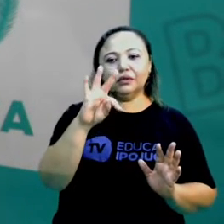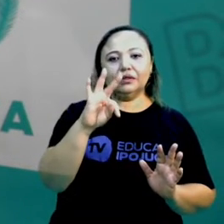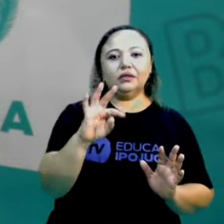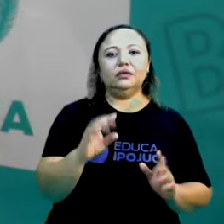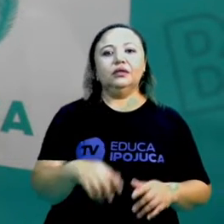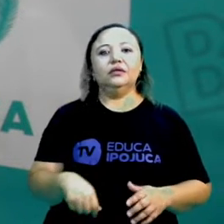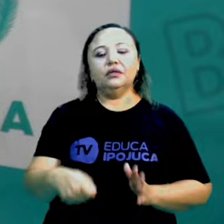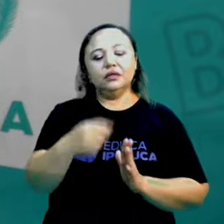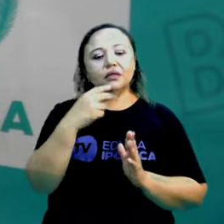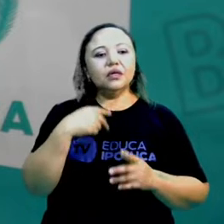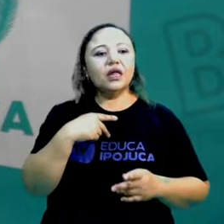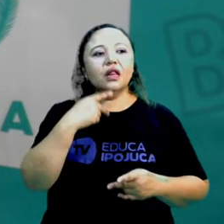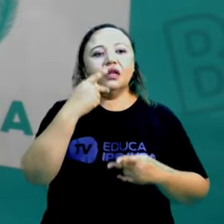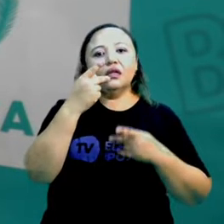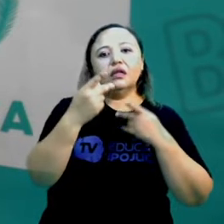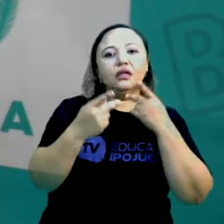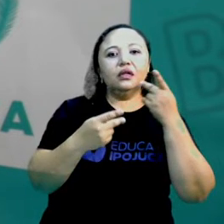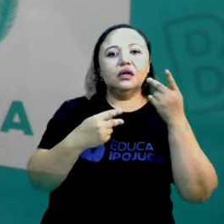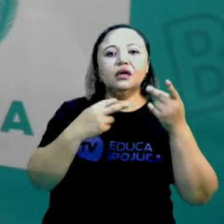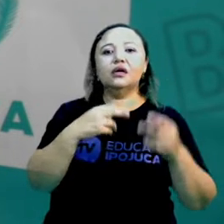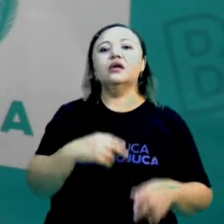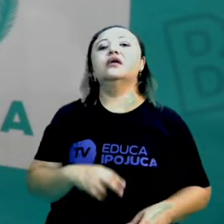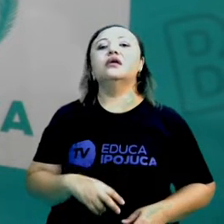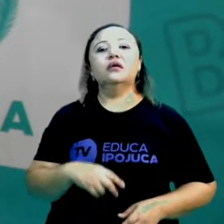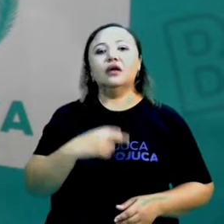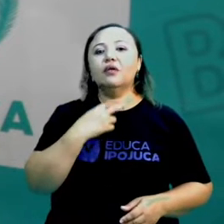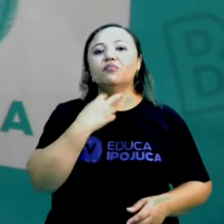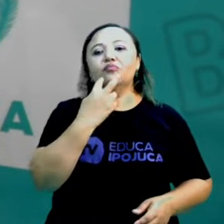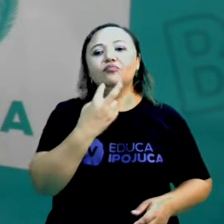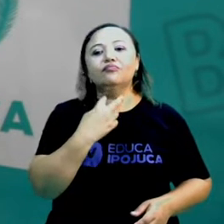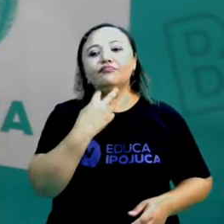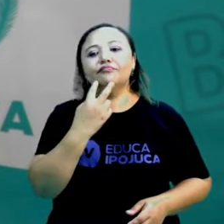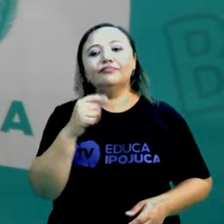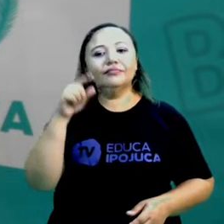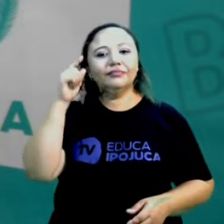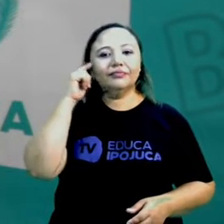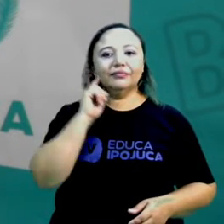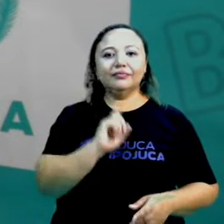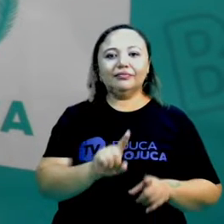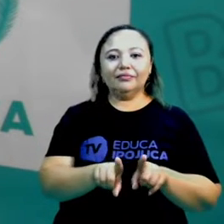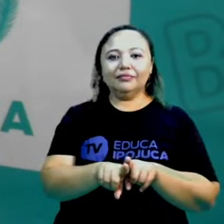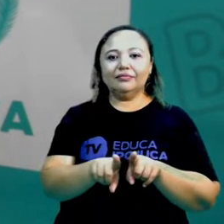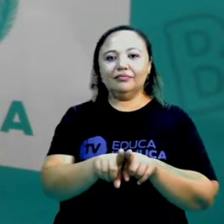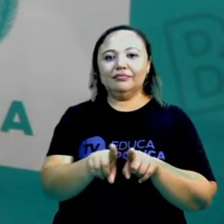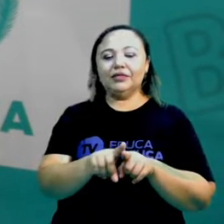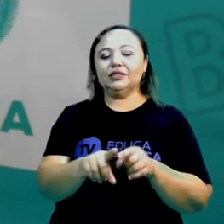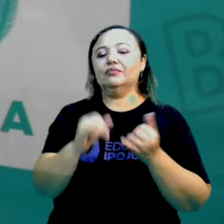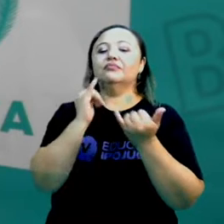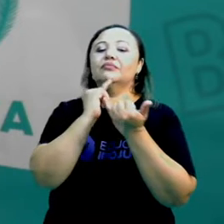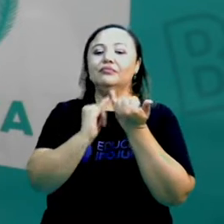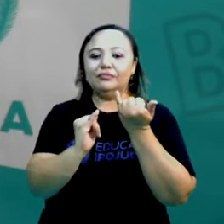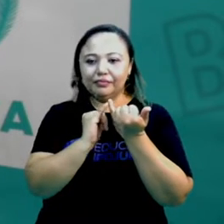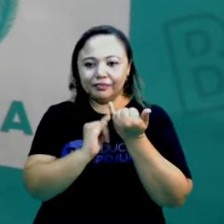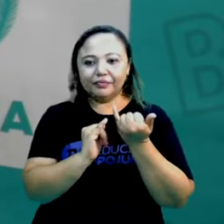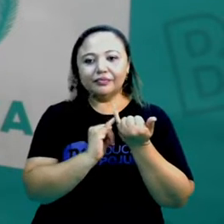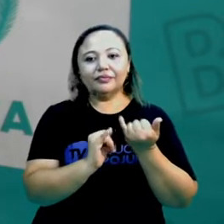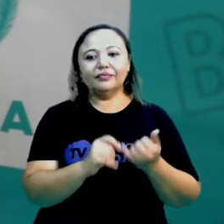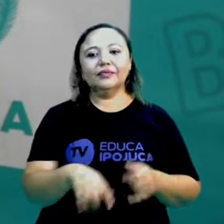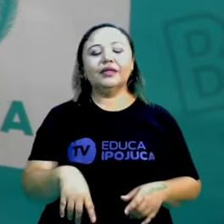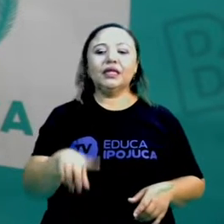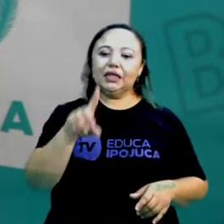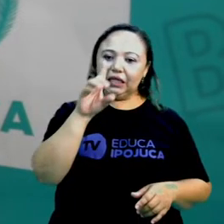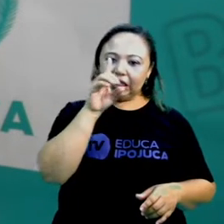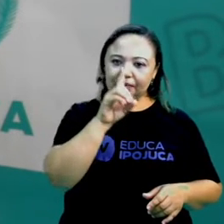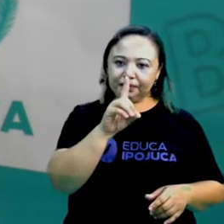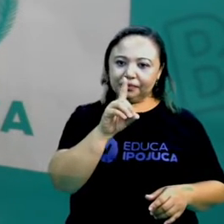dessas palavras, observamos que a sua pronúncia também são parecidas. Tanto a letra